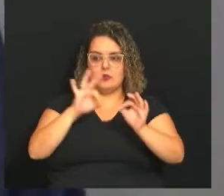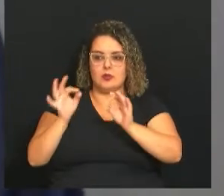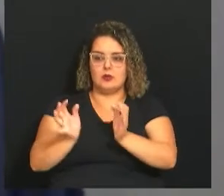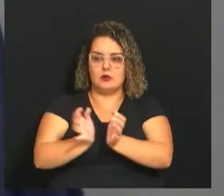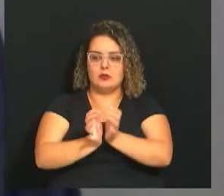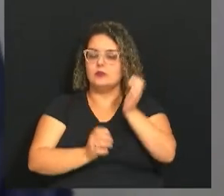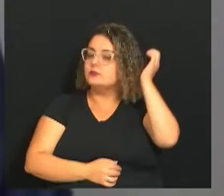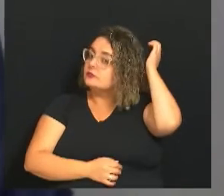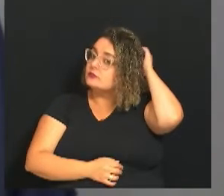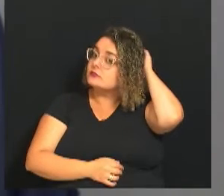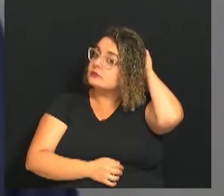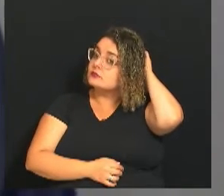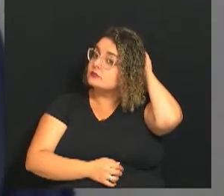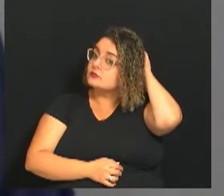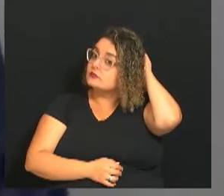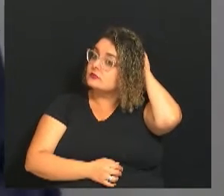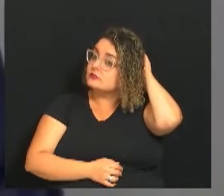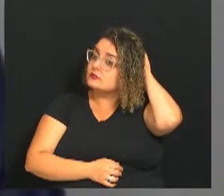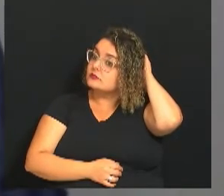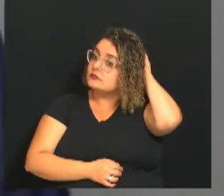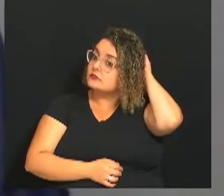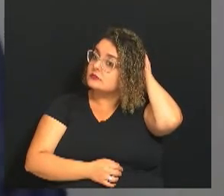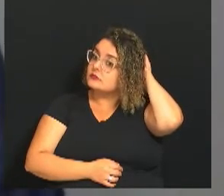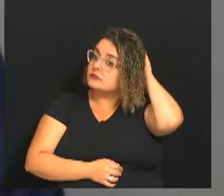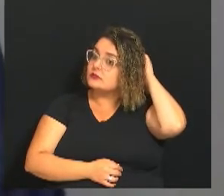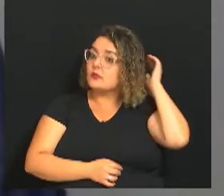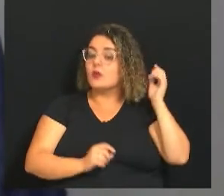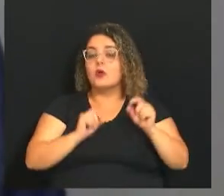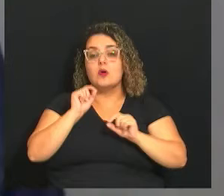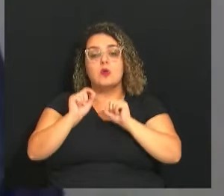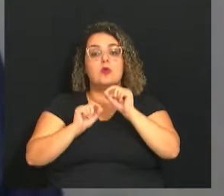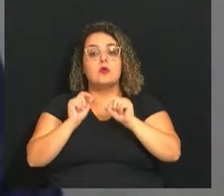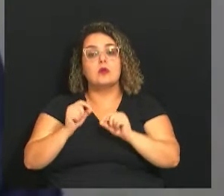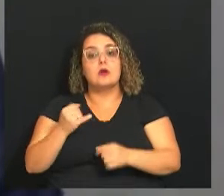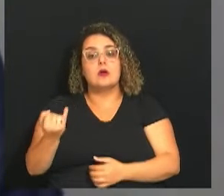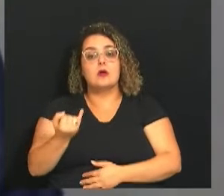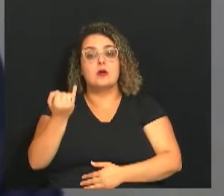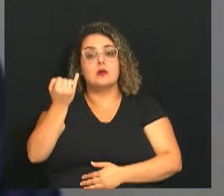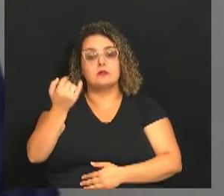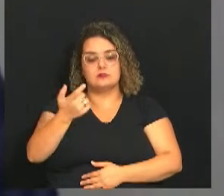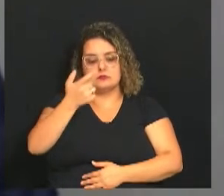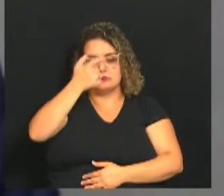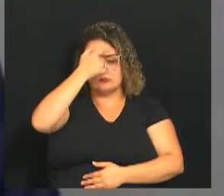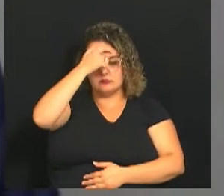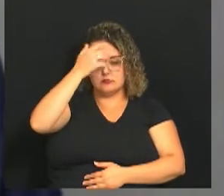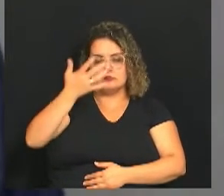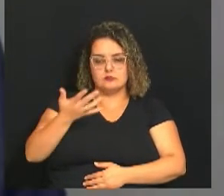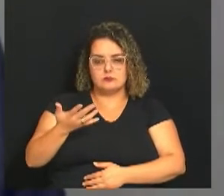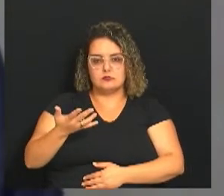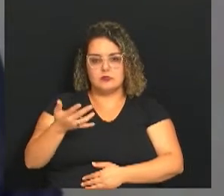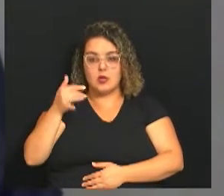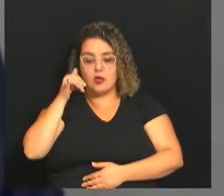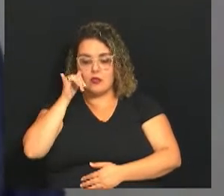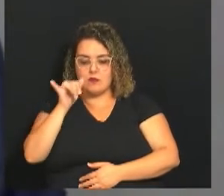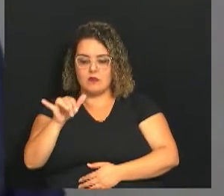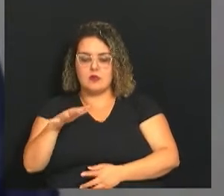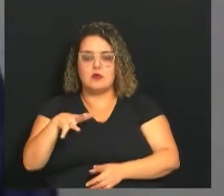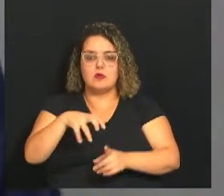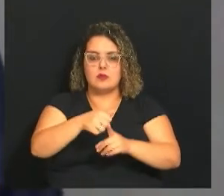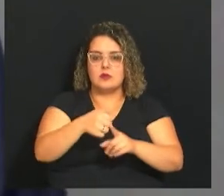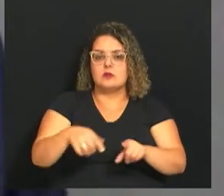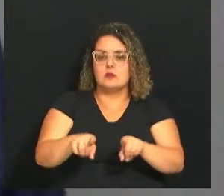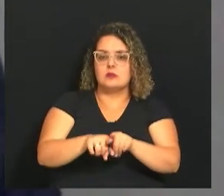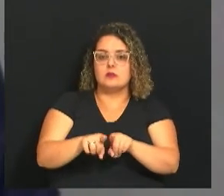Então, o que é importante é essa conscientização, tanto com relação à prevenção dos acidentes, quanto da empresa também